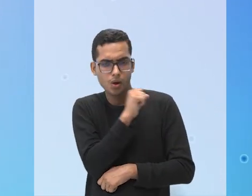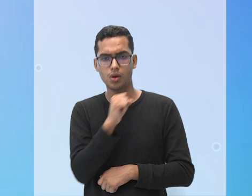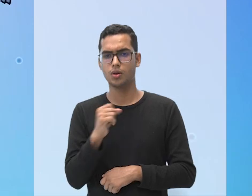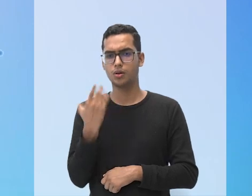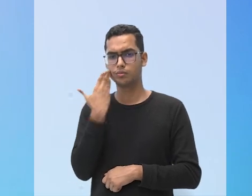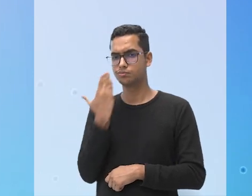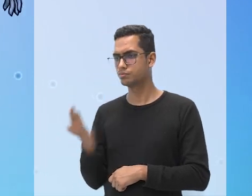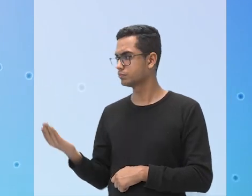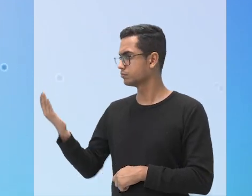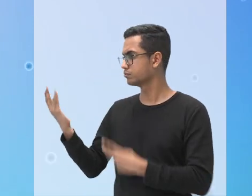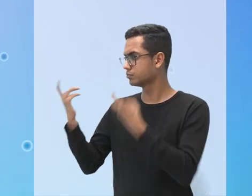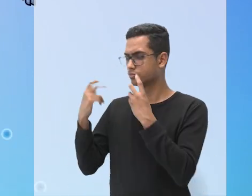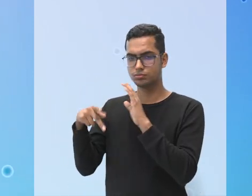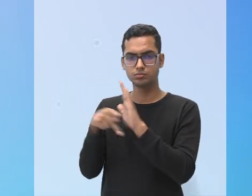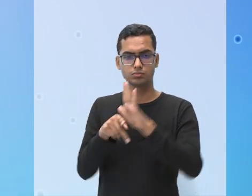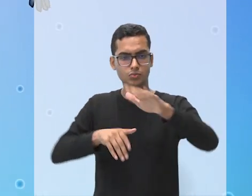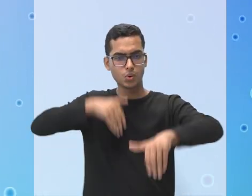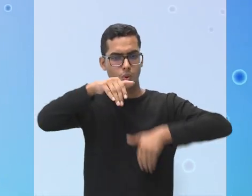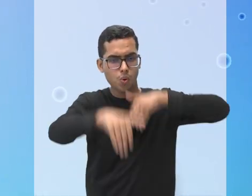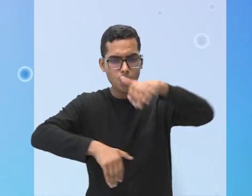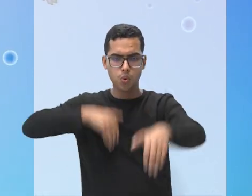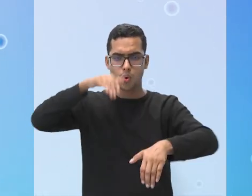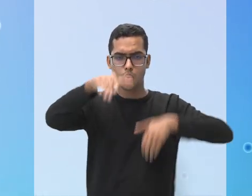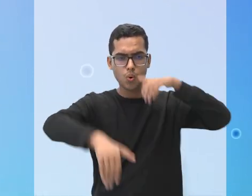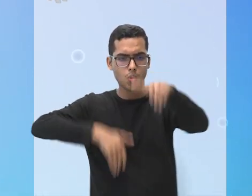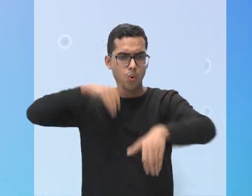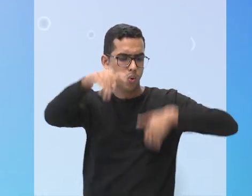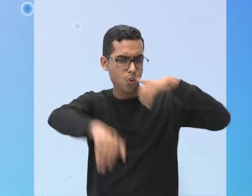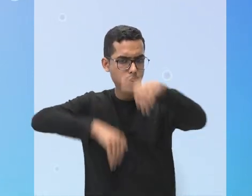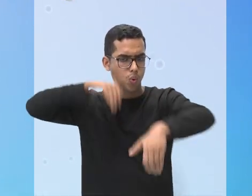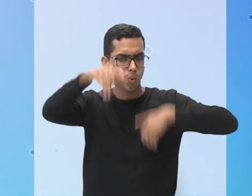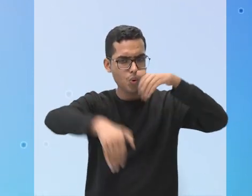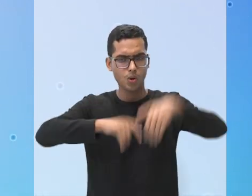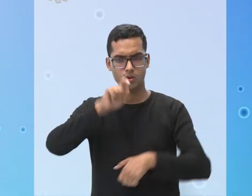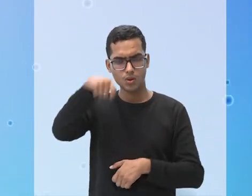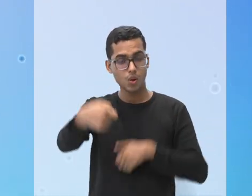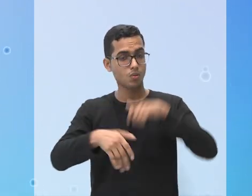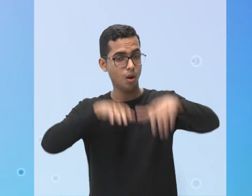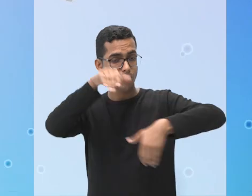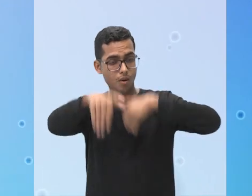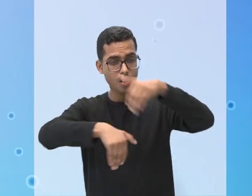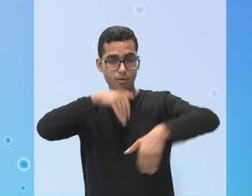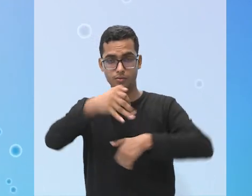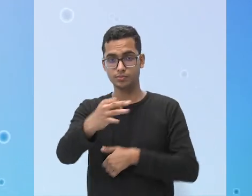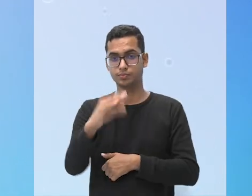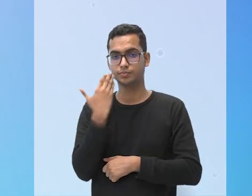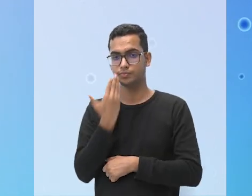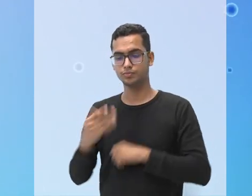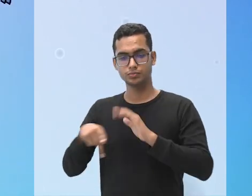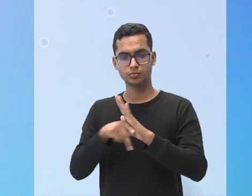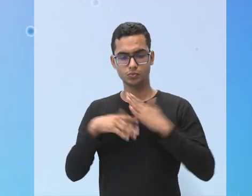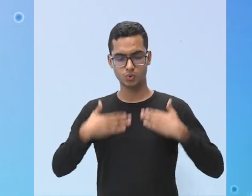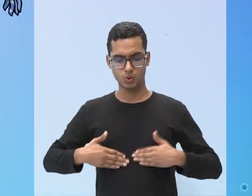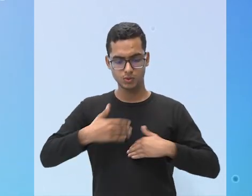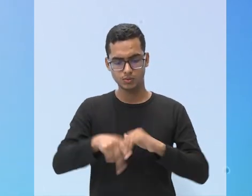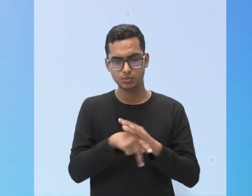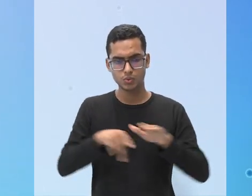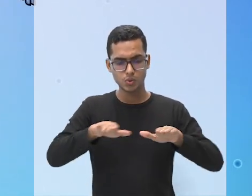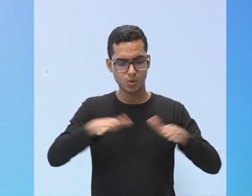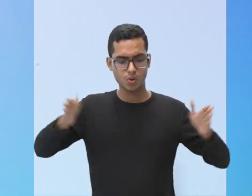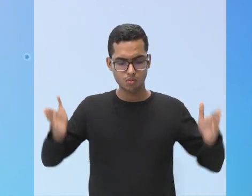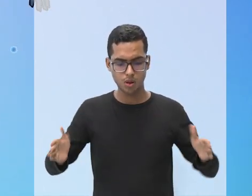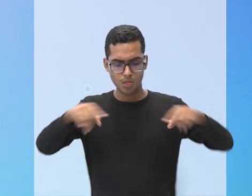estilo que eu vou trazer para vocês, observem aí, é o nado crawl. O nado crawl, ele é o mais rápido de todos,